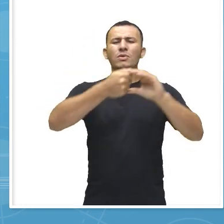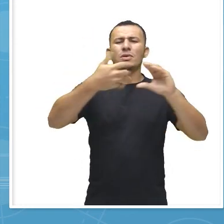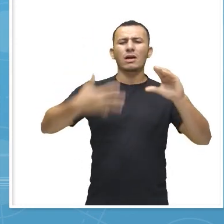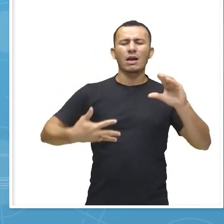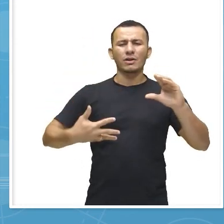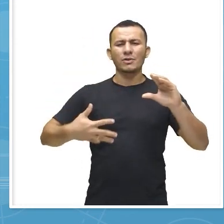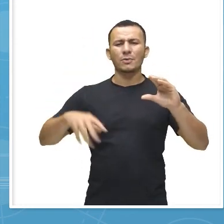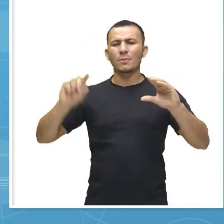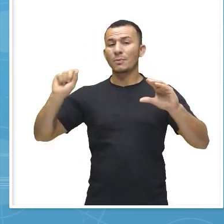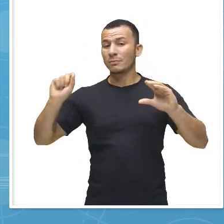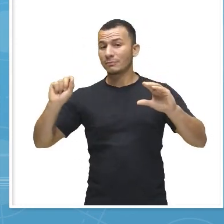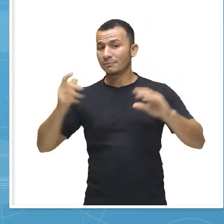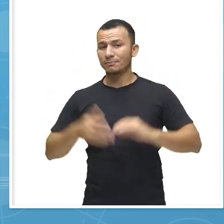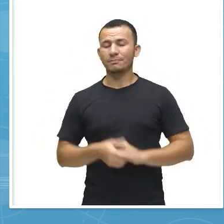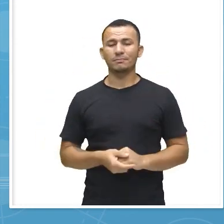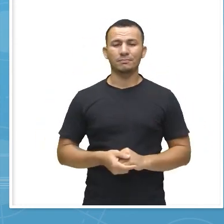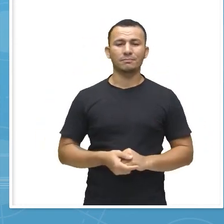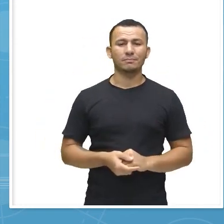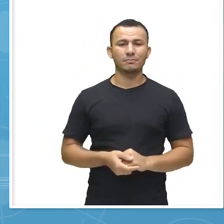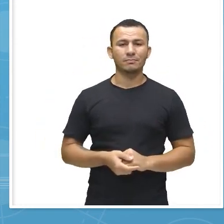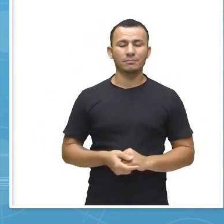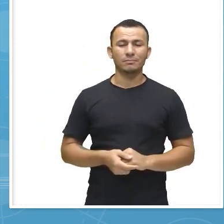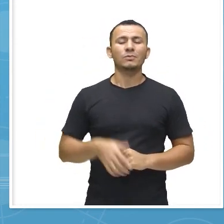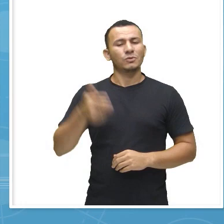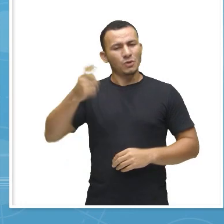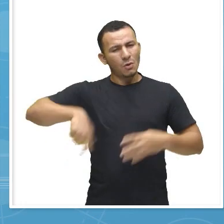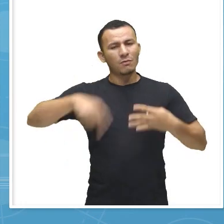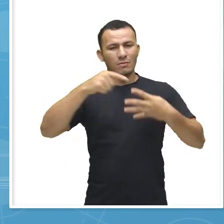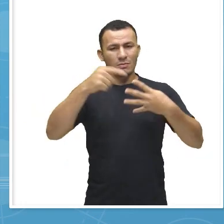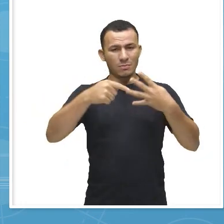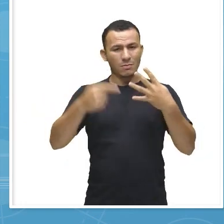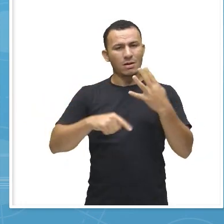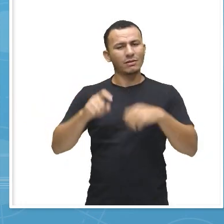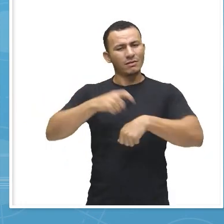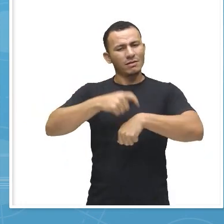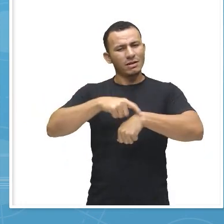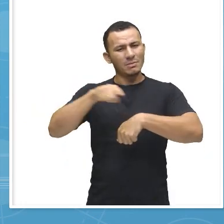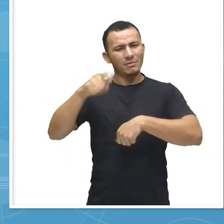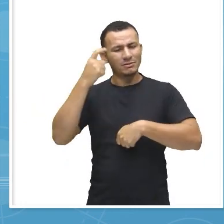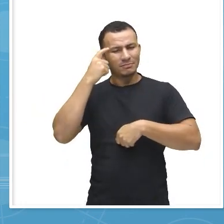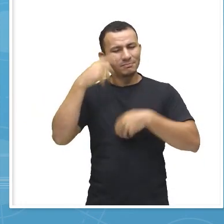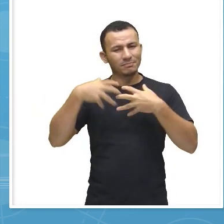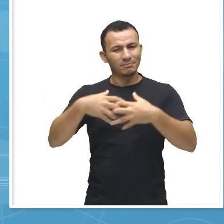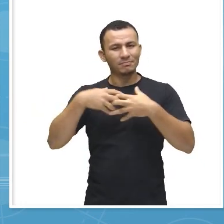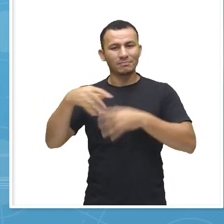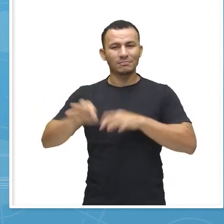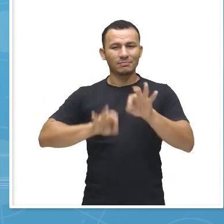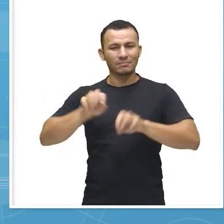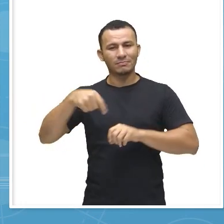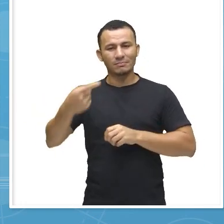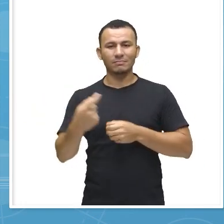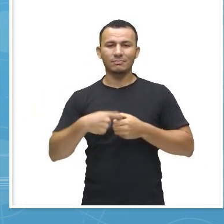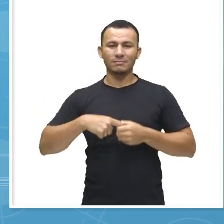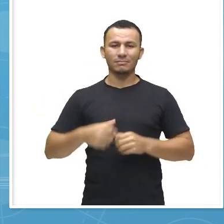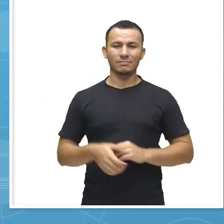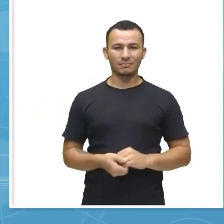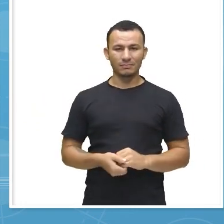caracterizou-se pela, mais uma vez, 4 alternativas e um tempinho aí para vocês se organizarem para nós retornarmos.